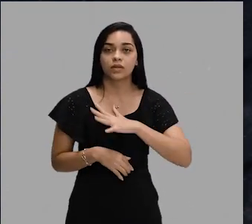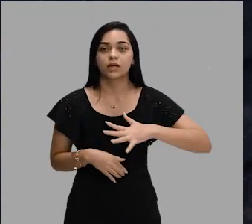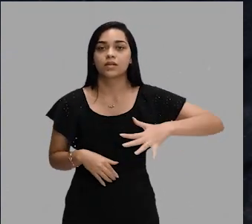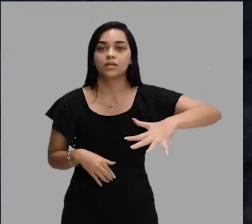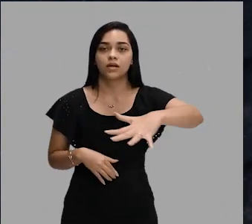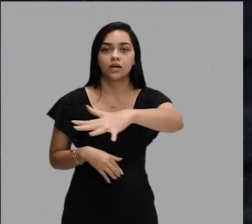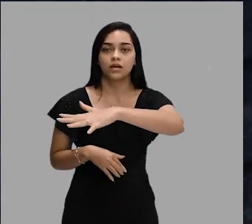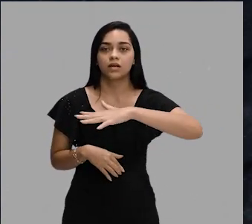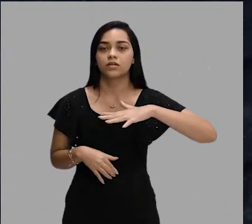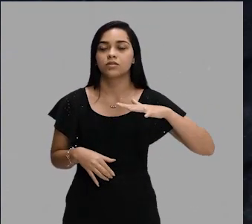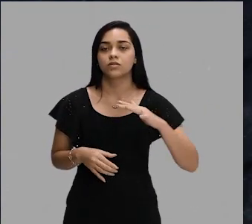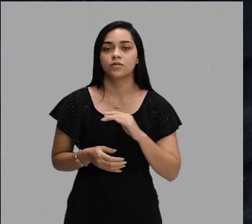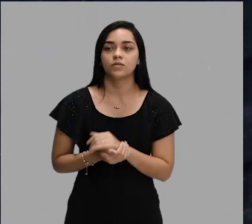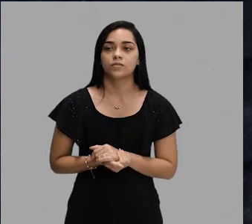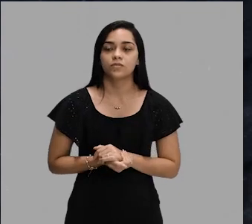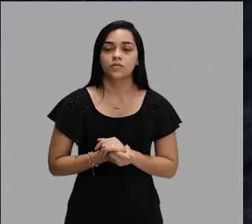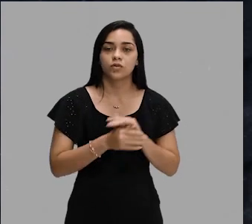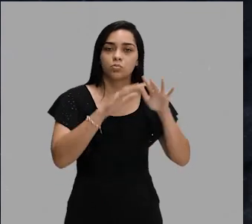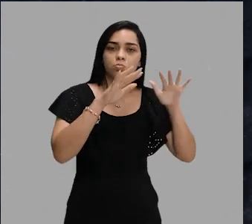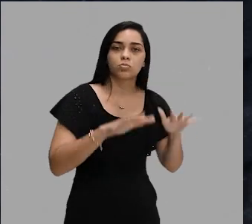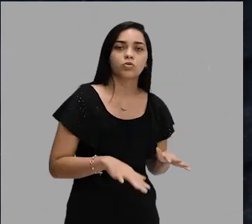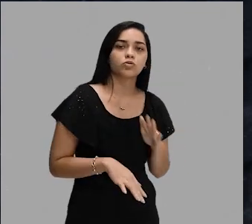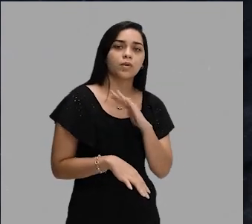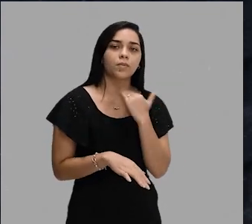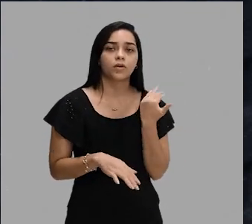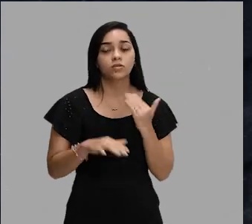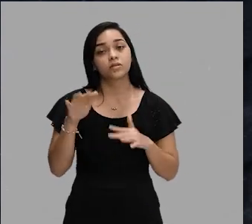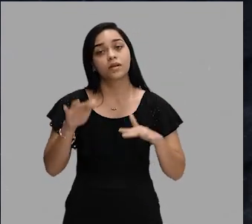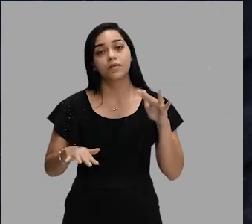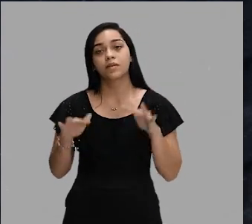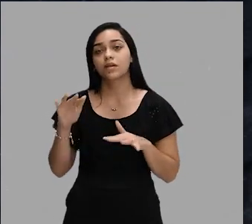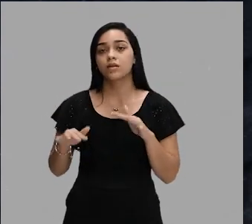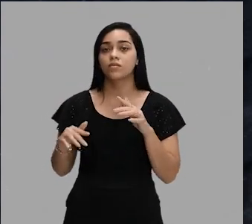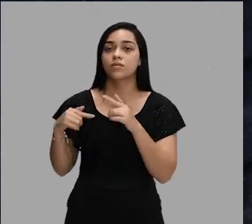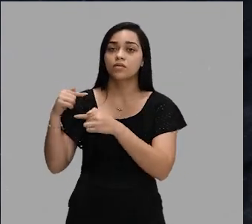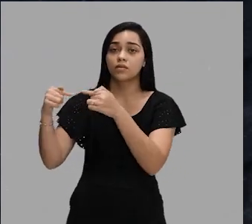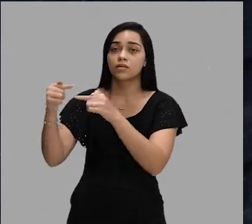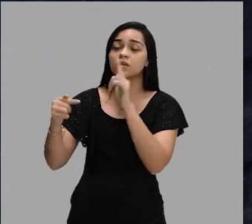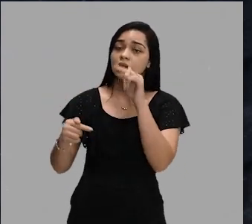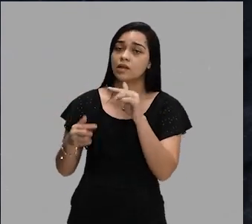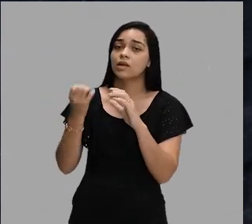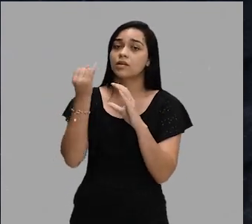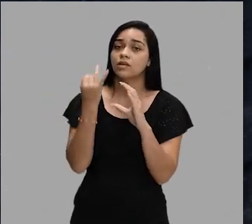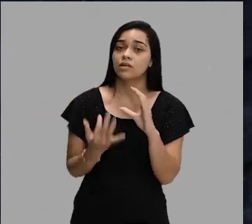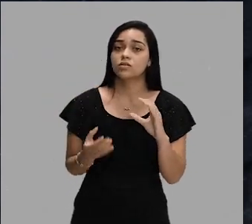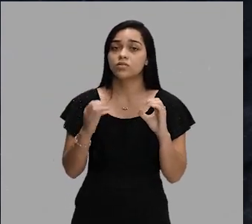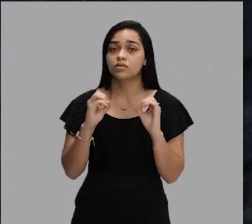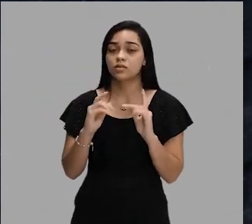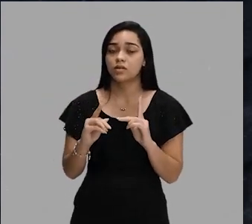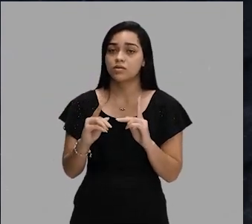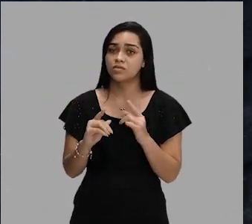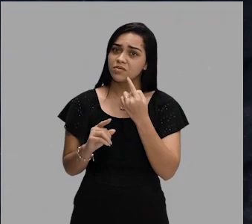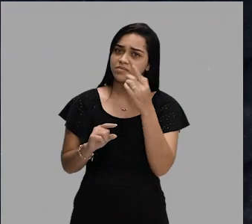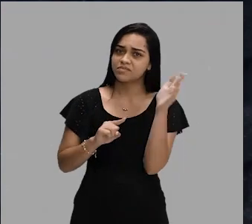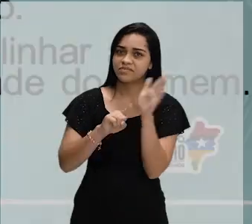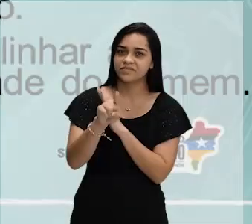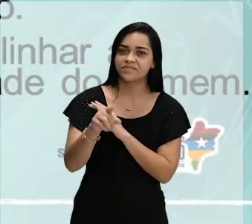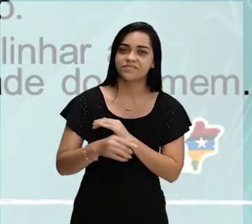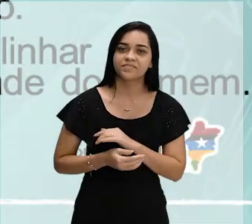realidade, culto à morte, dependendo da fase, são essas características, tá bom? Vamos para mais uma